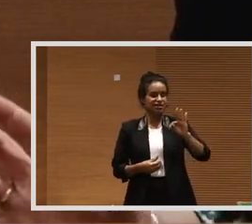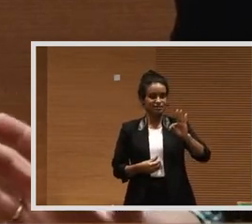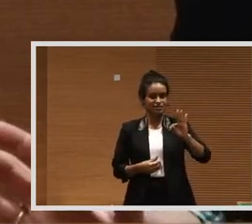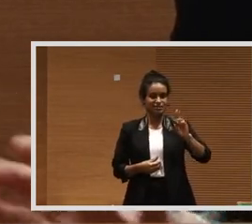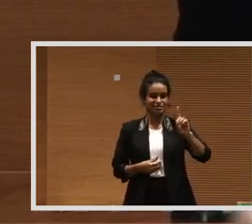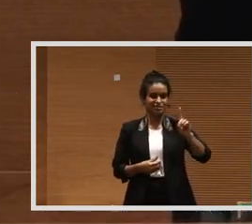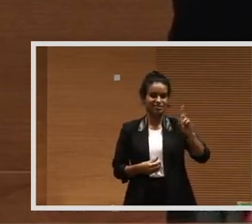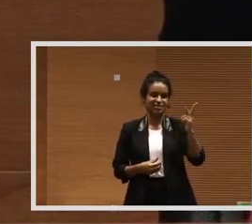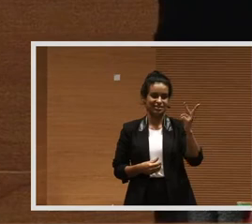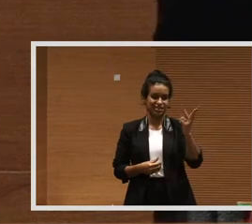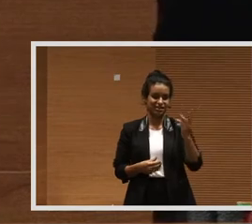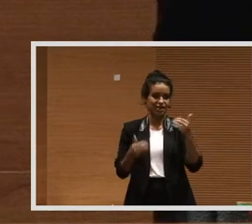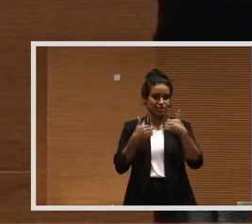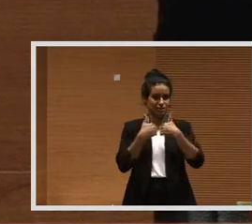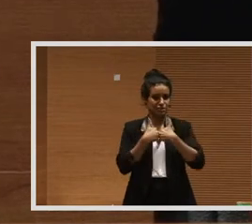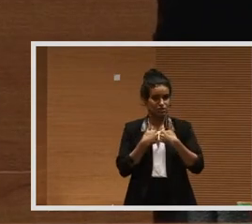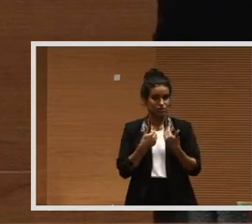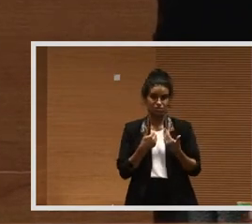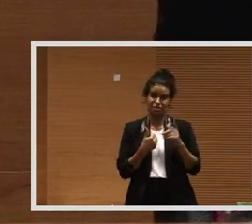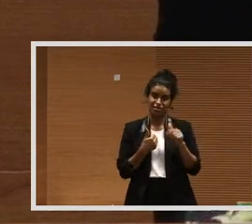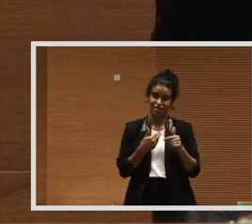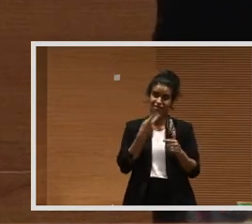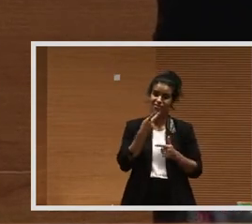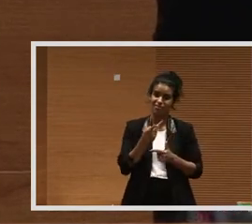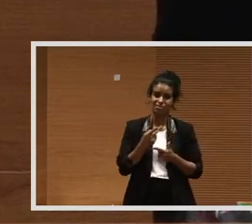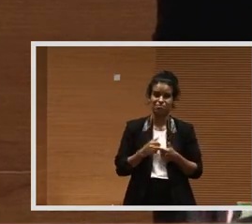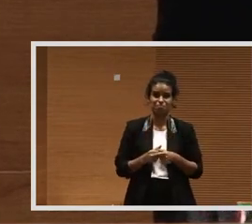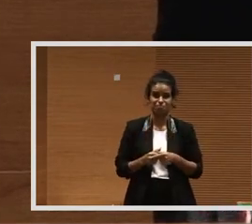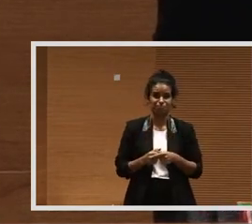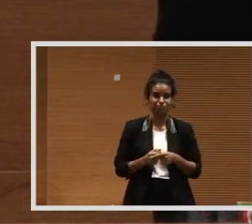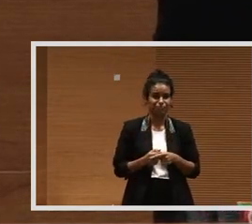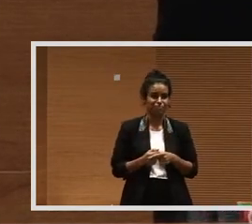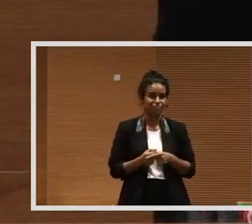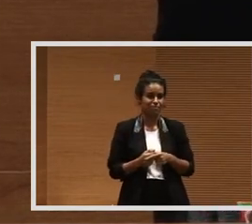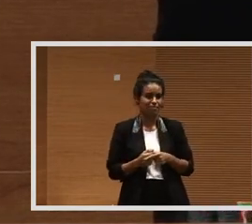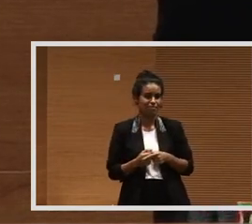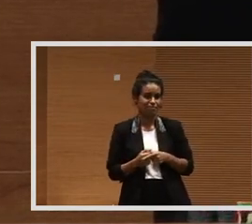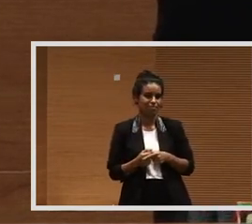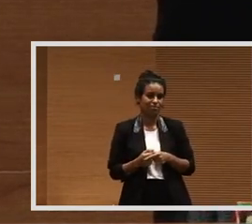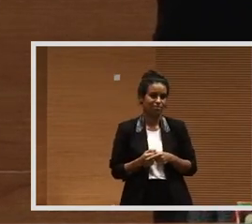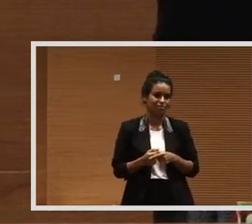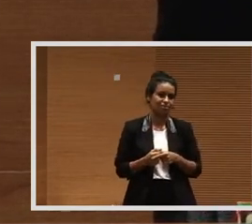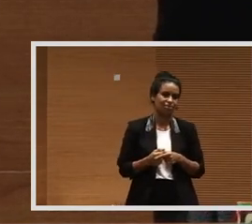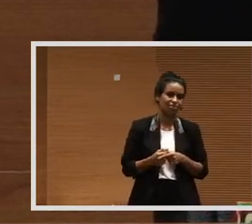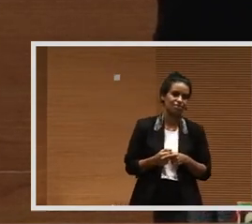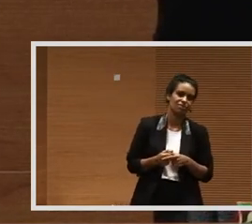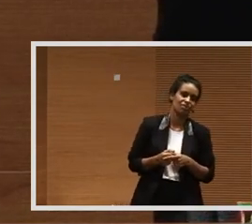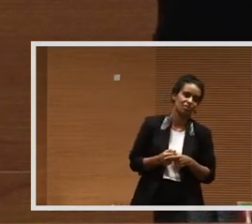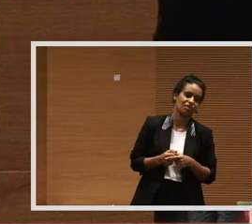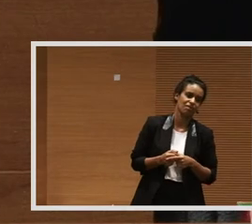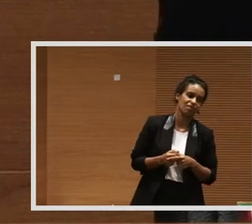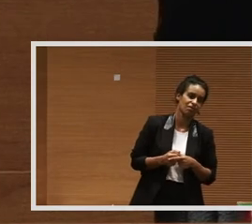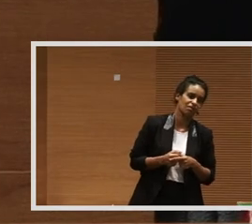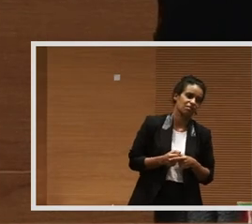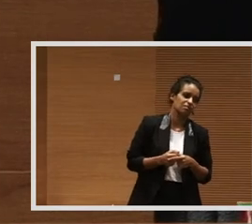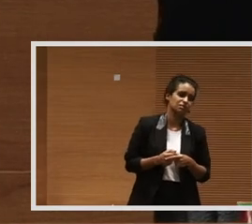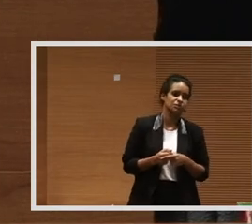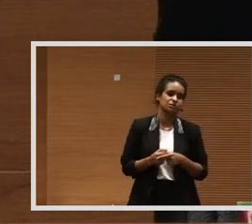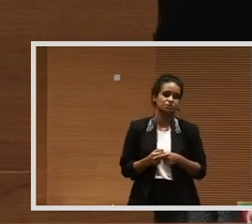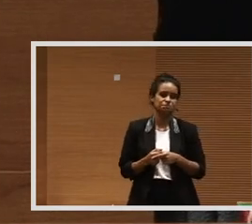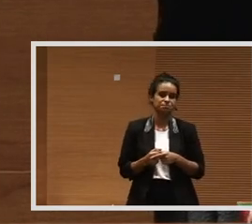deixa para você o autismo. Né? É disso que a gente está falando. Então, e vem com um autoritarismo,